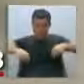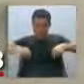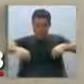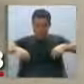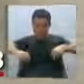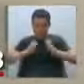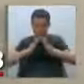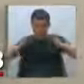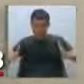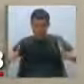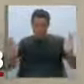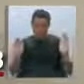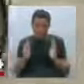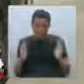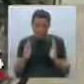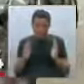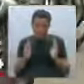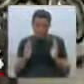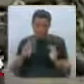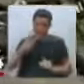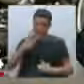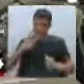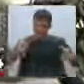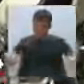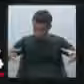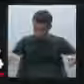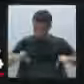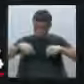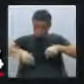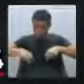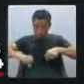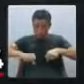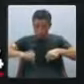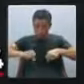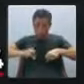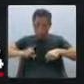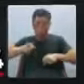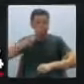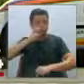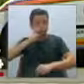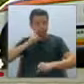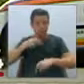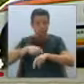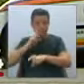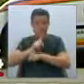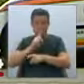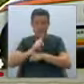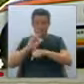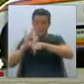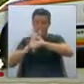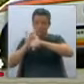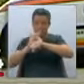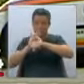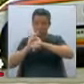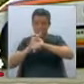ciclomotores triciclos e quadriciclos o objetivo é garantir aos utentes das vias maior segurança e ao mesmo tempo sensibilizar os